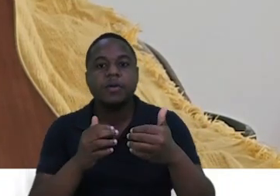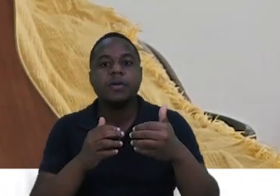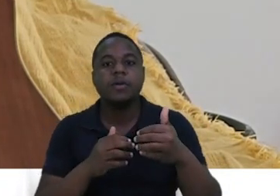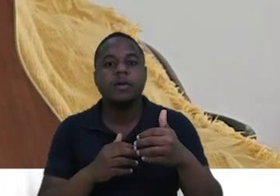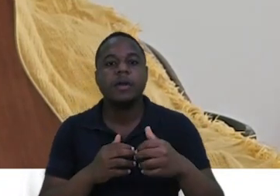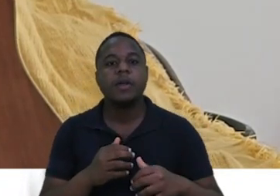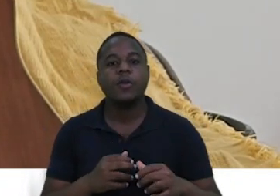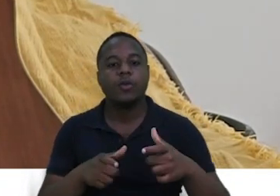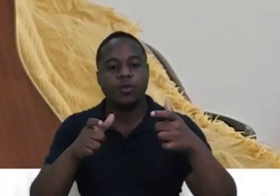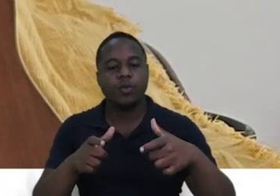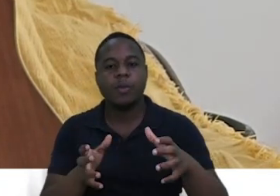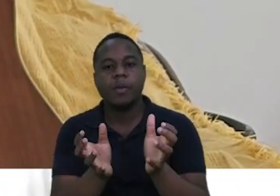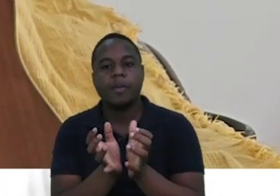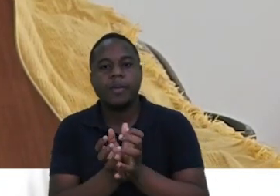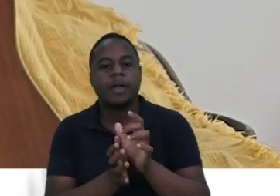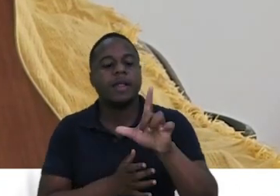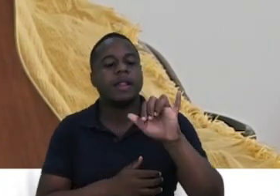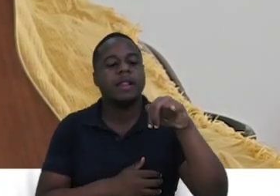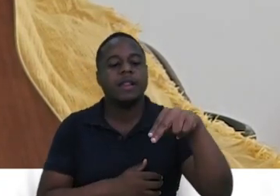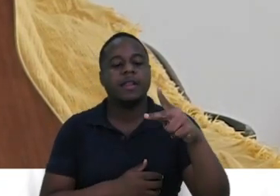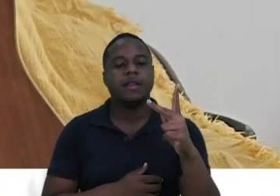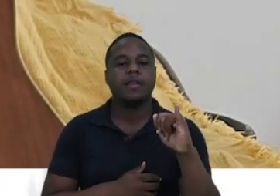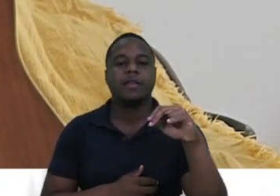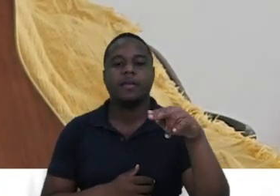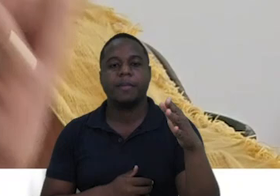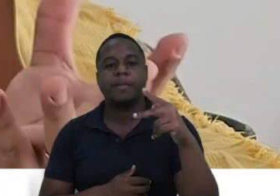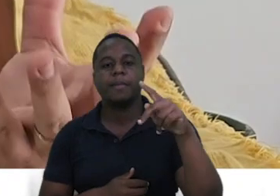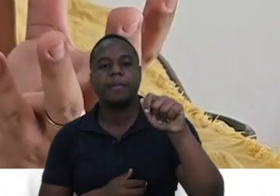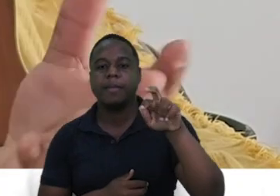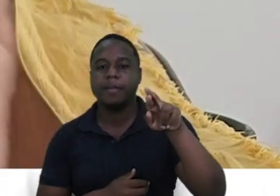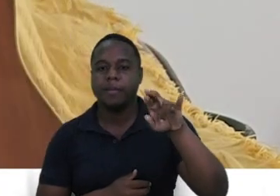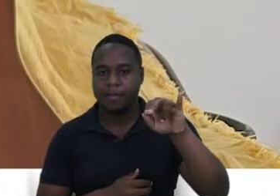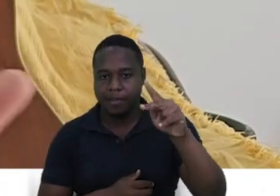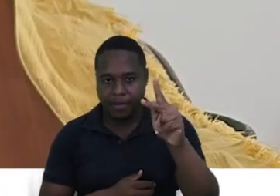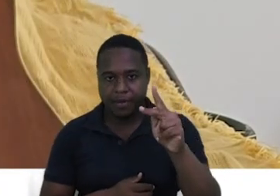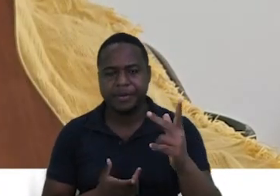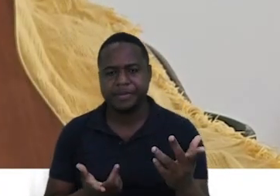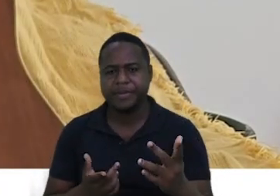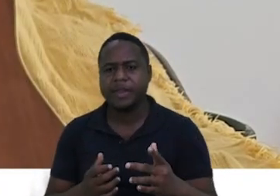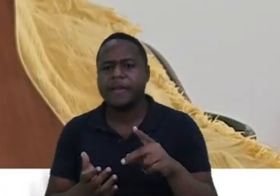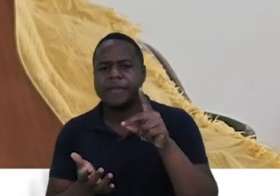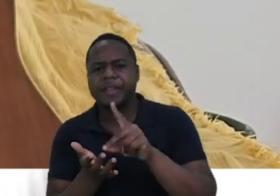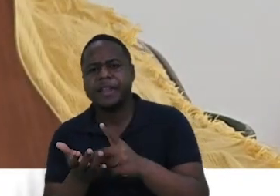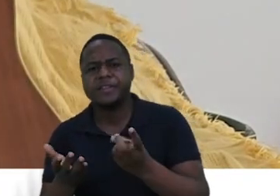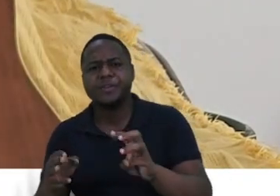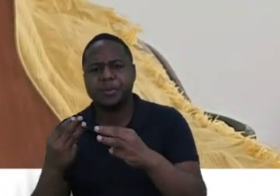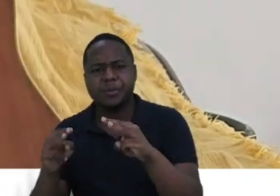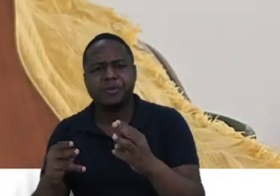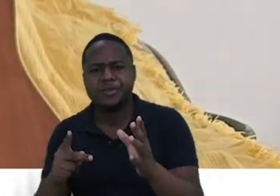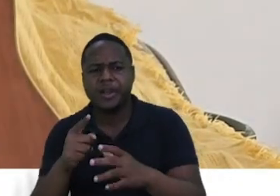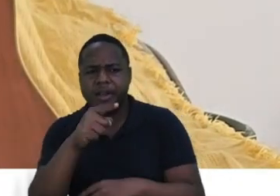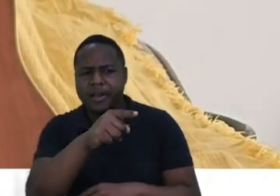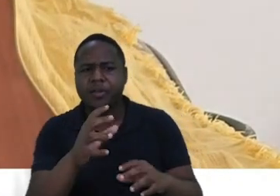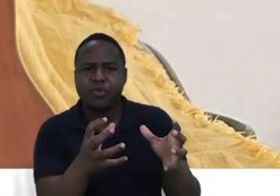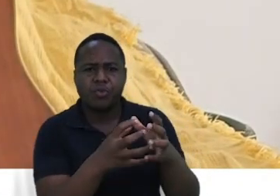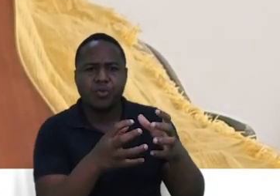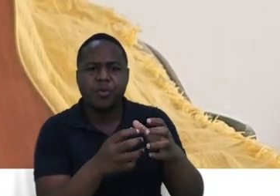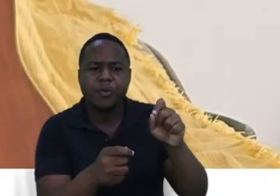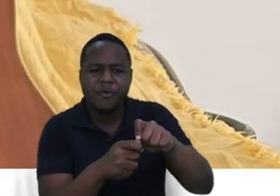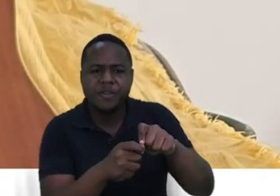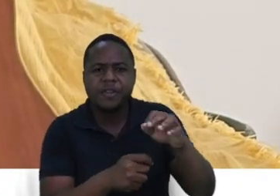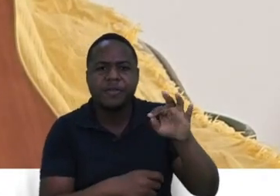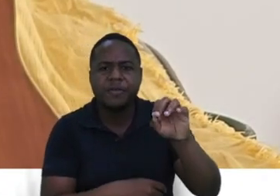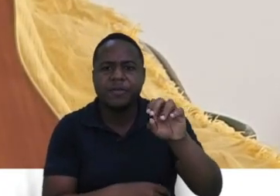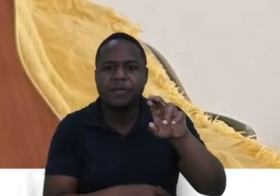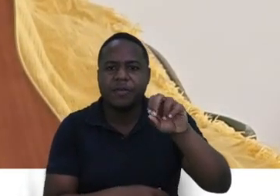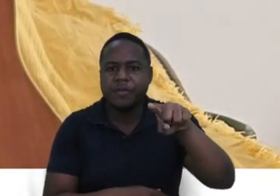do Linkin Park, chamada Numb. Essa música, obviamente, ela foi editada, ela não está colocada em ritmo de forró, mas isso mostra como o forró